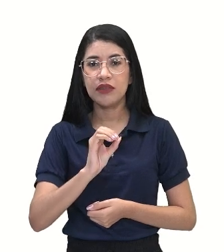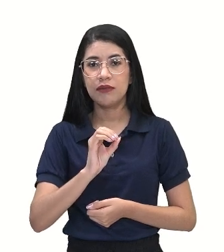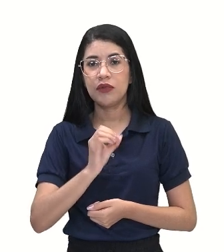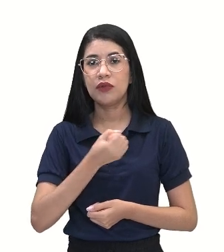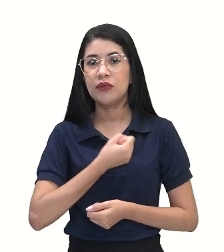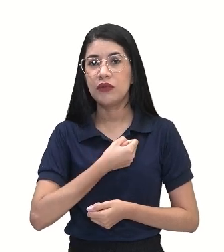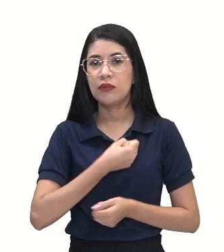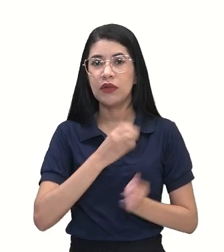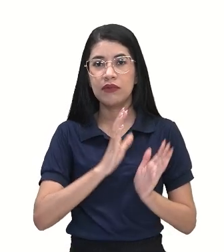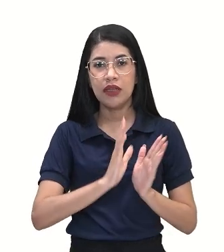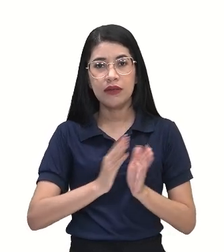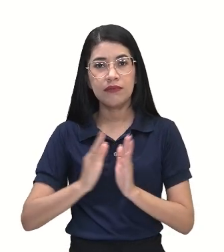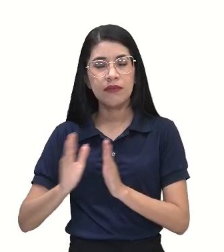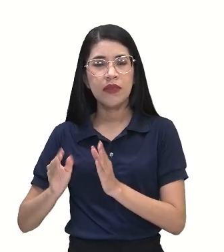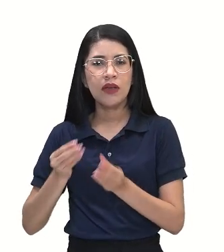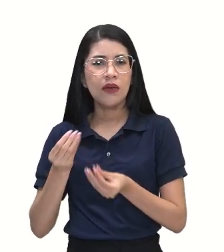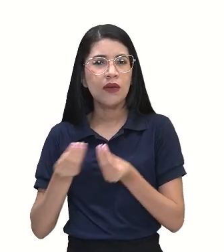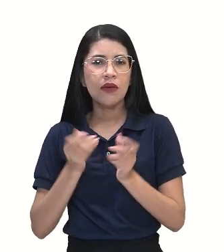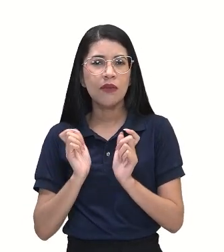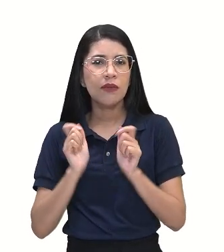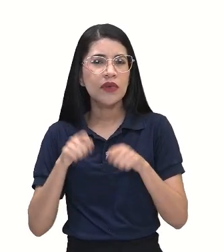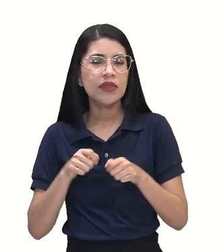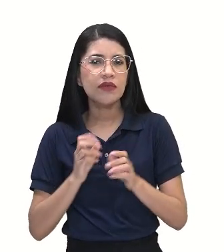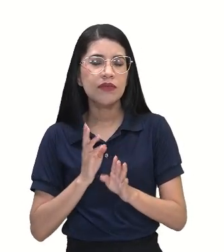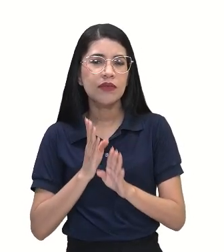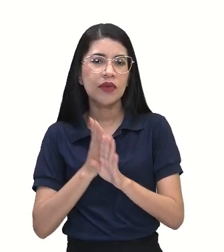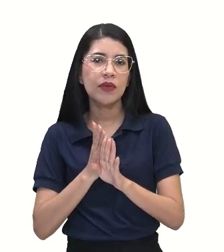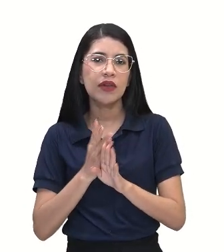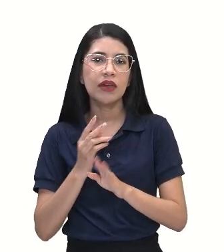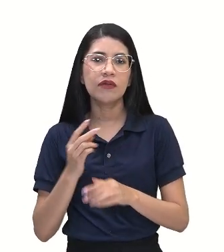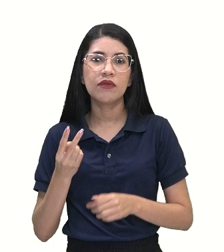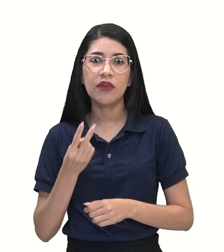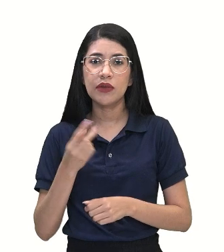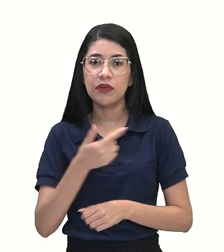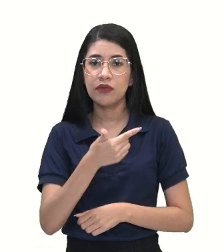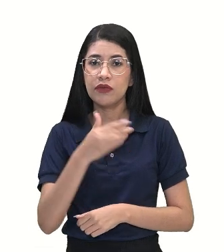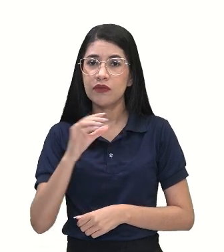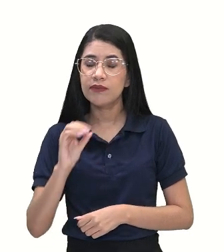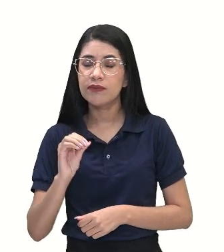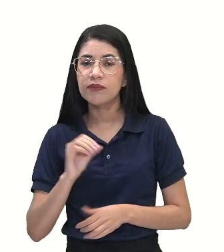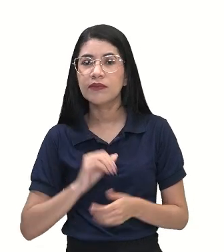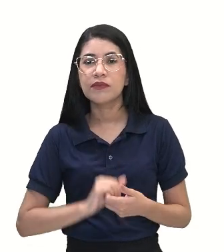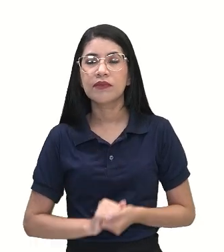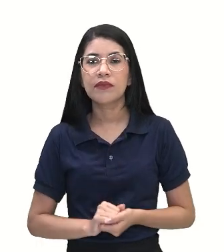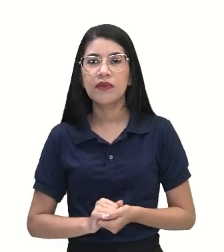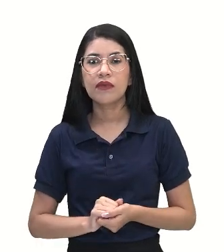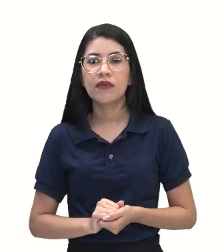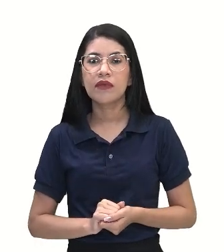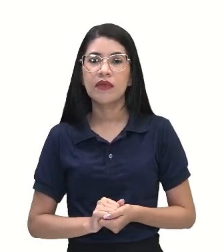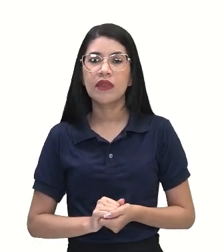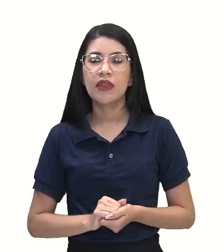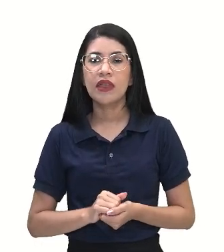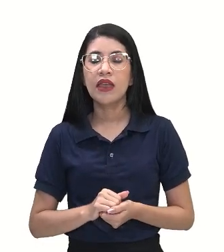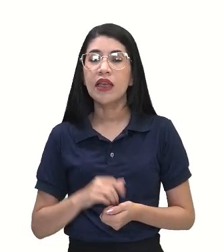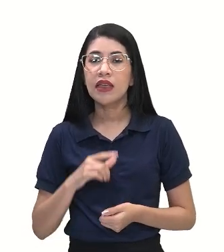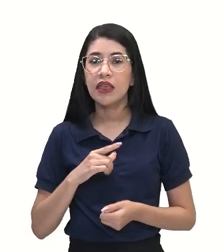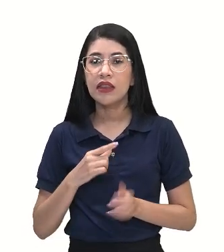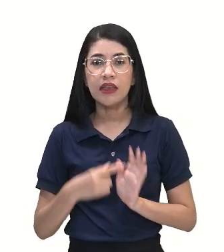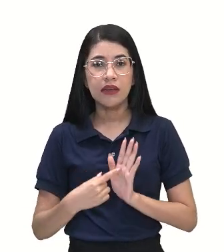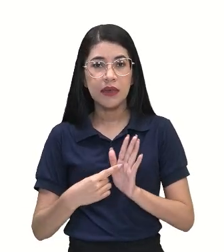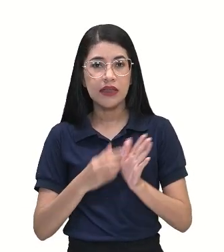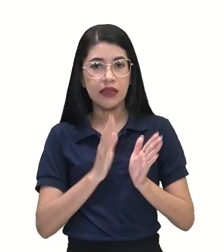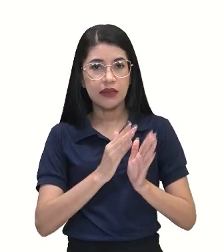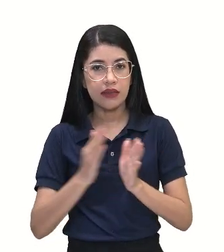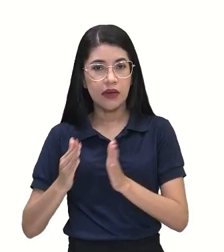PA. Como é que eu faço para encontrar o 20º termo dessa PA? Eu tenho aqui até o A5, não é